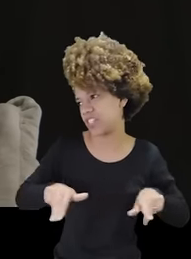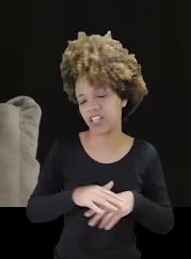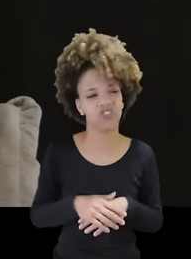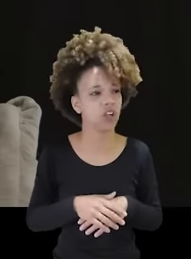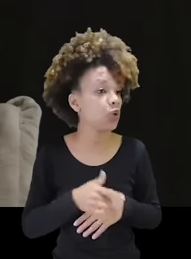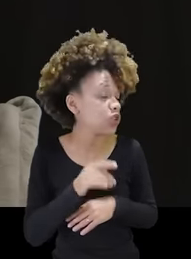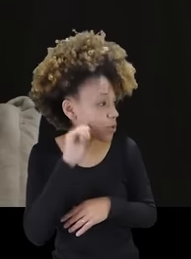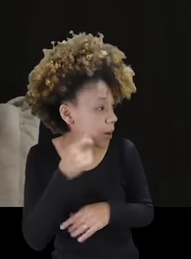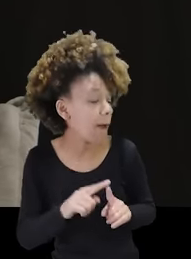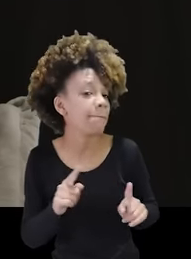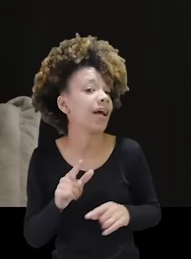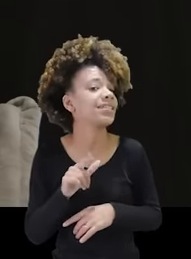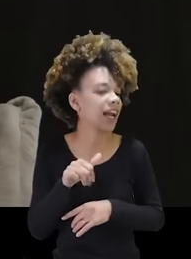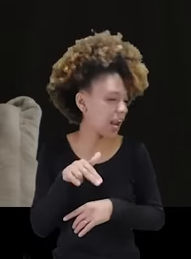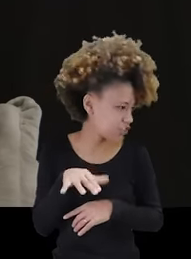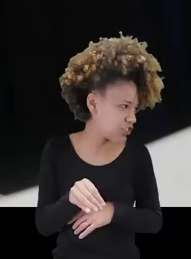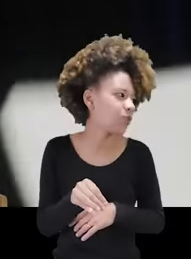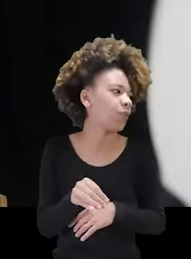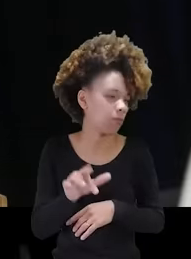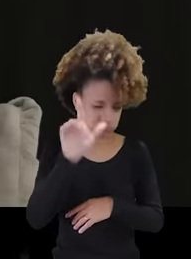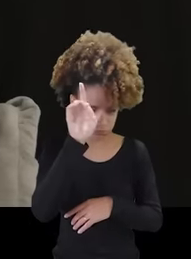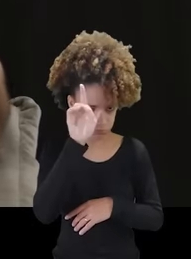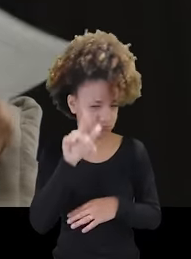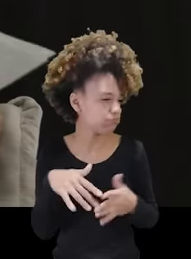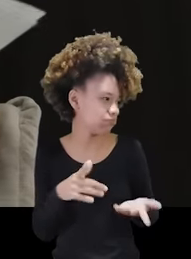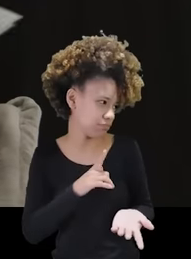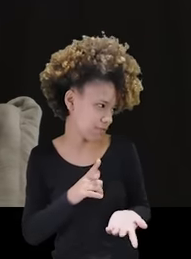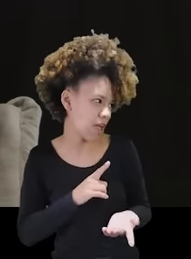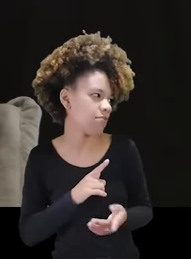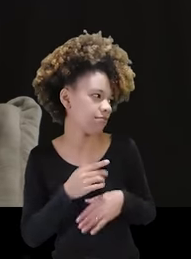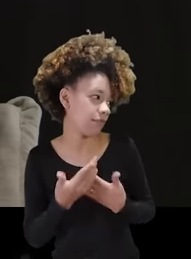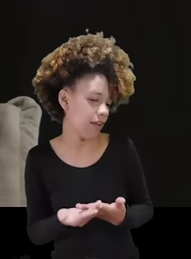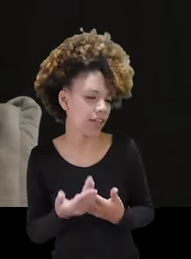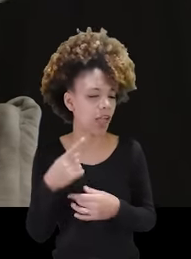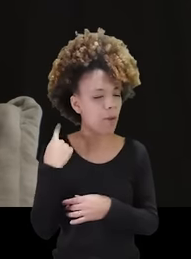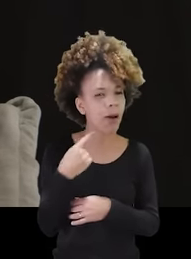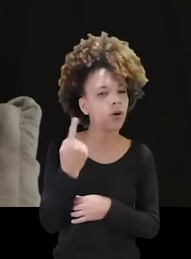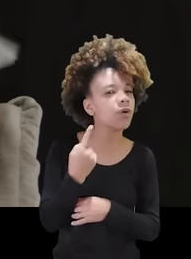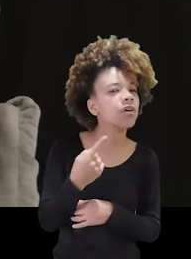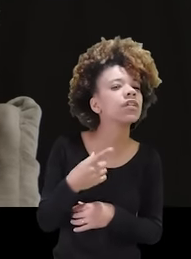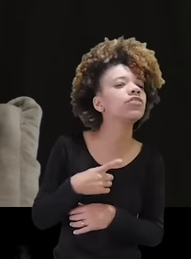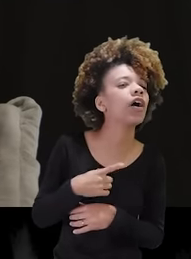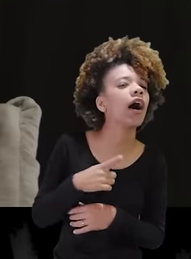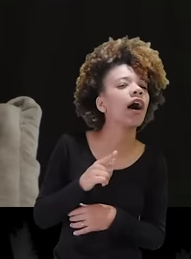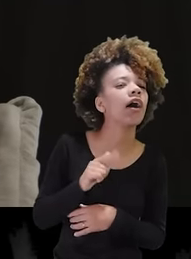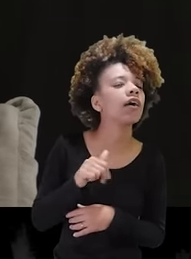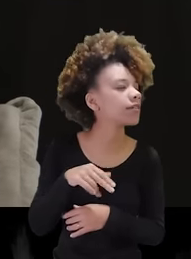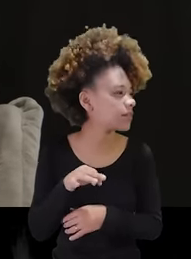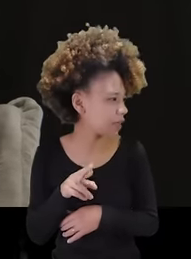o preto mas tinha o Latino O Latino Gangsta que era o malucão lá tinha um cara